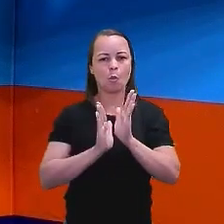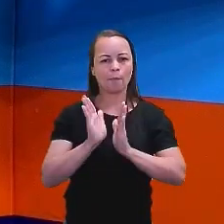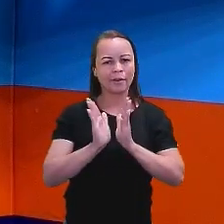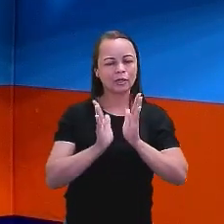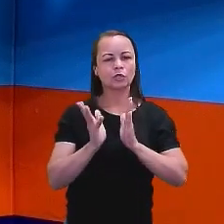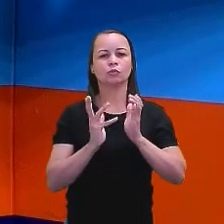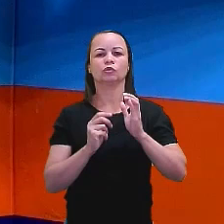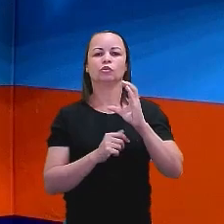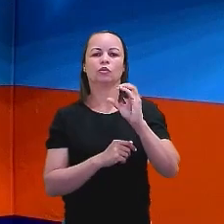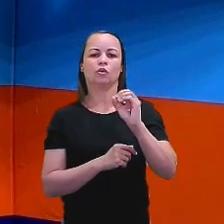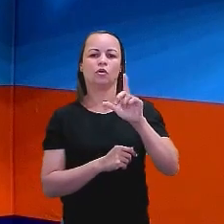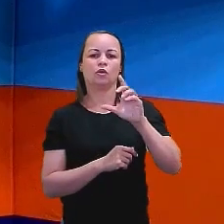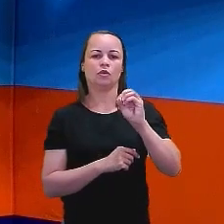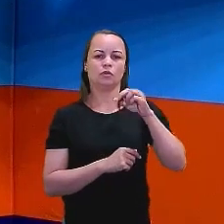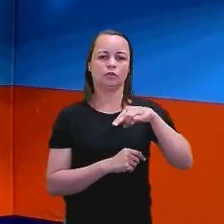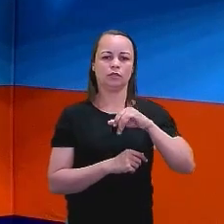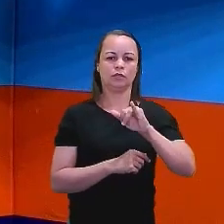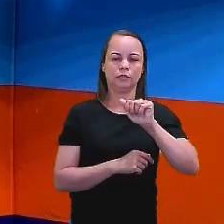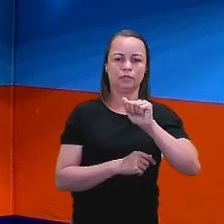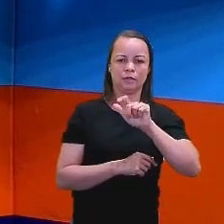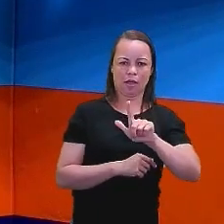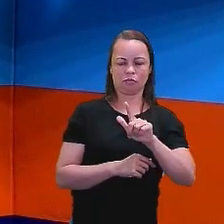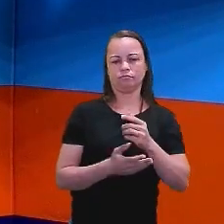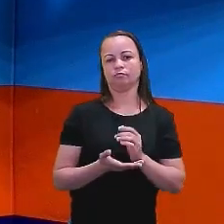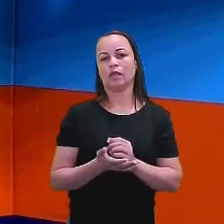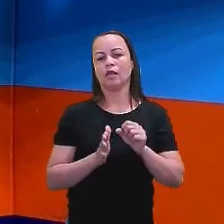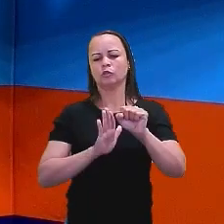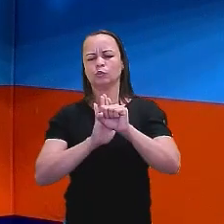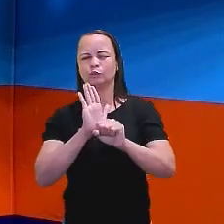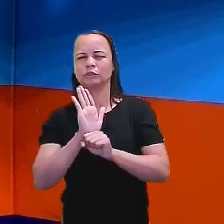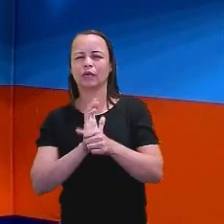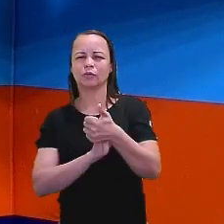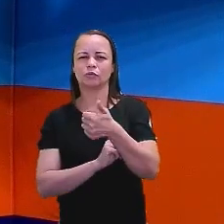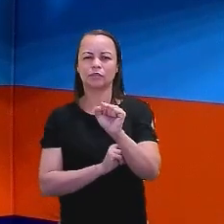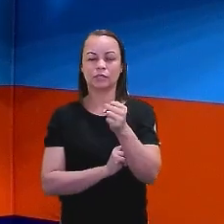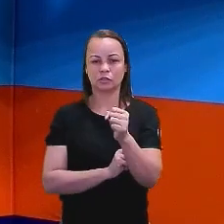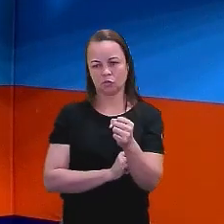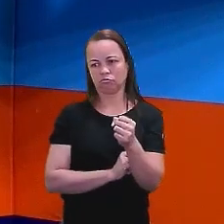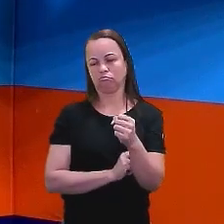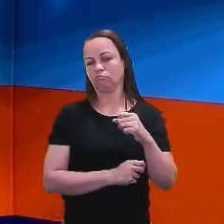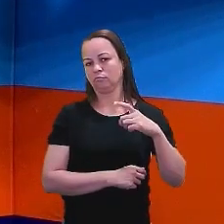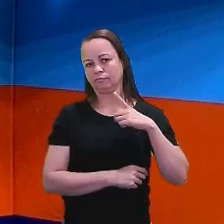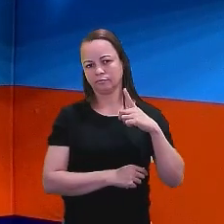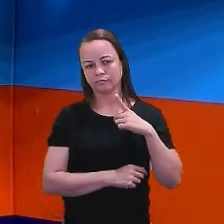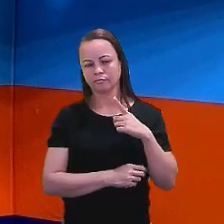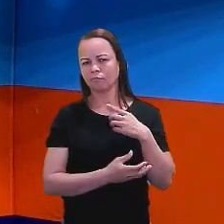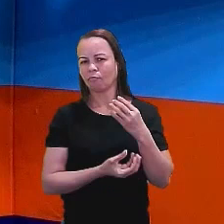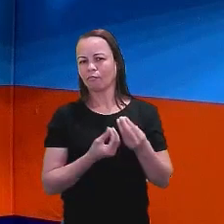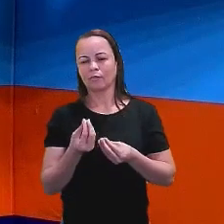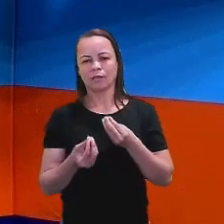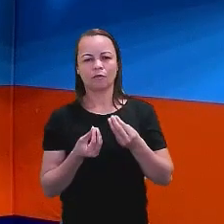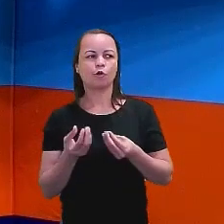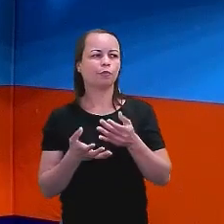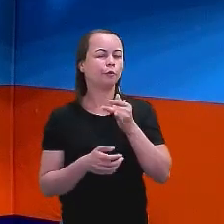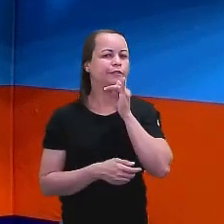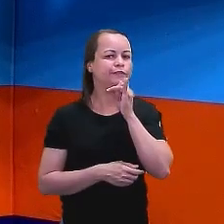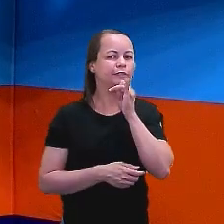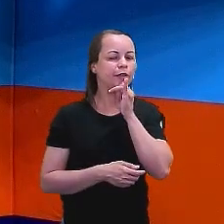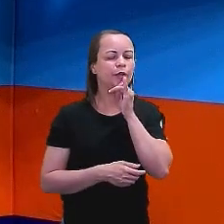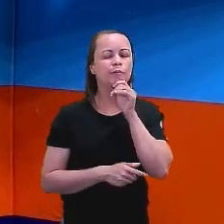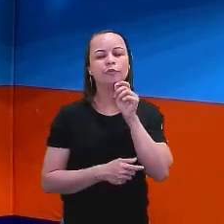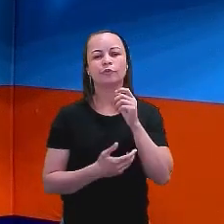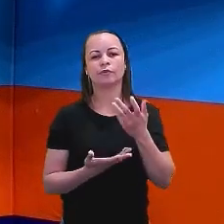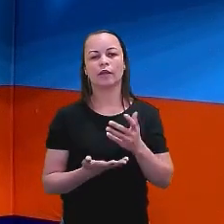No século XVIII a gente tem como exemplo, né,